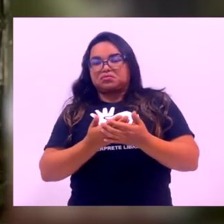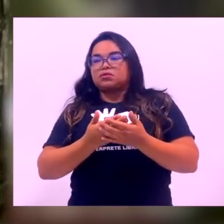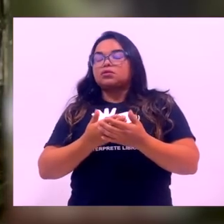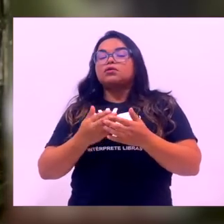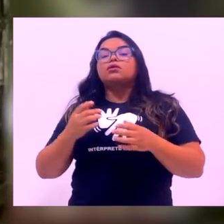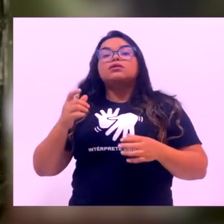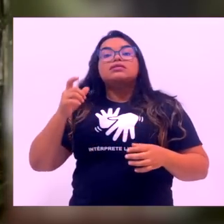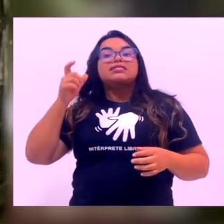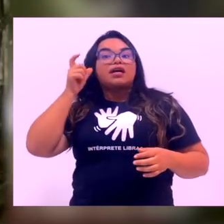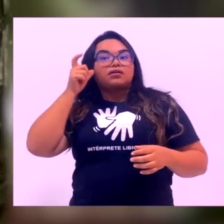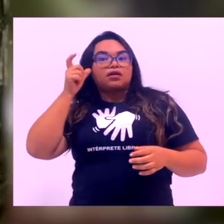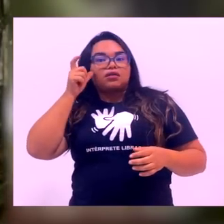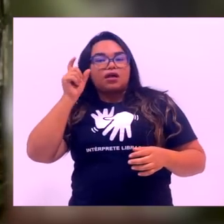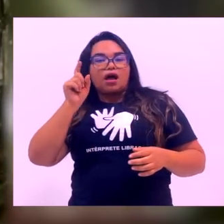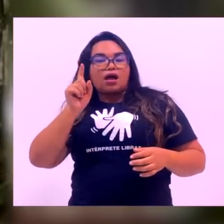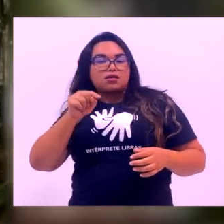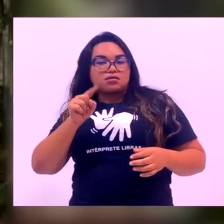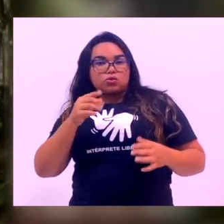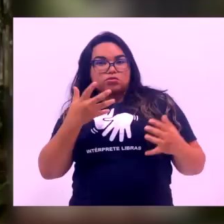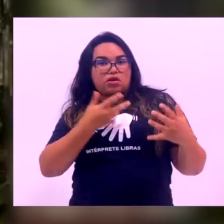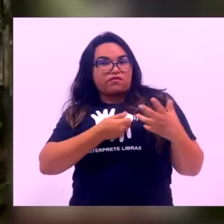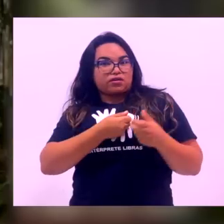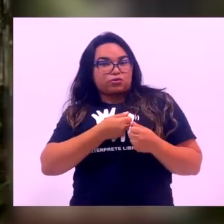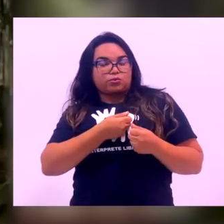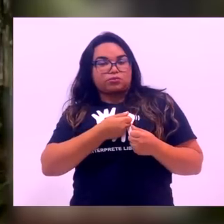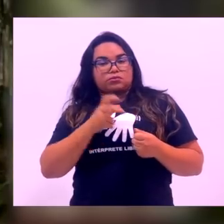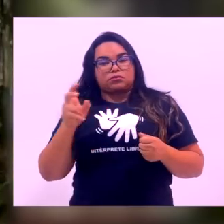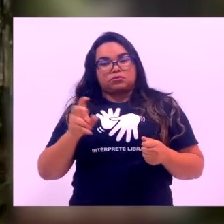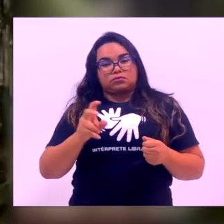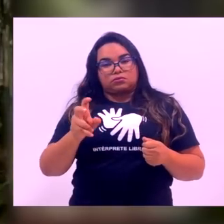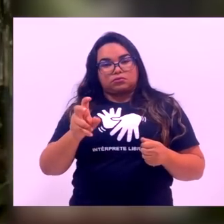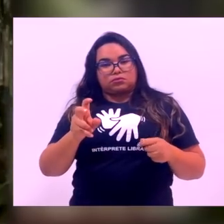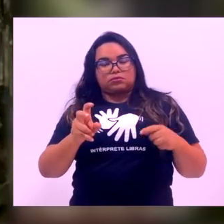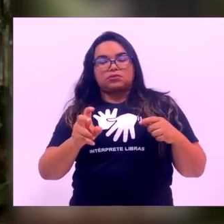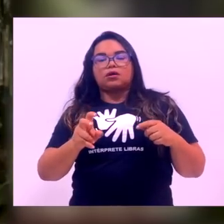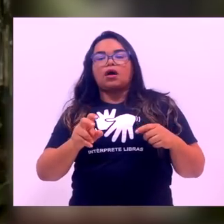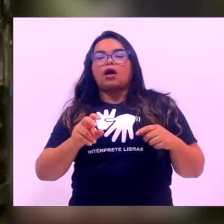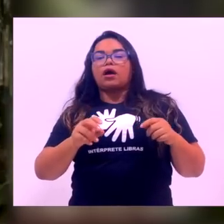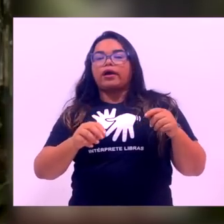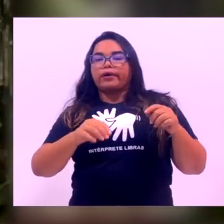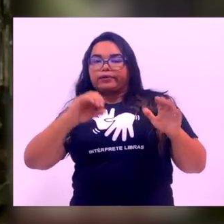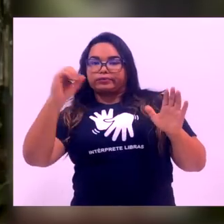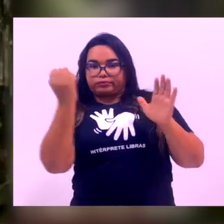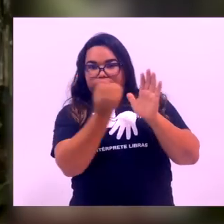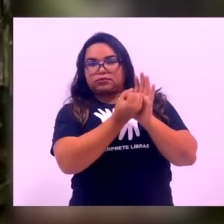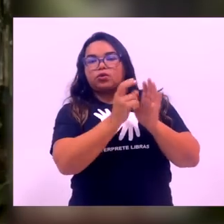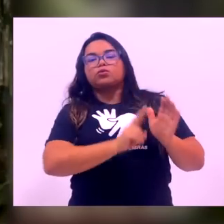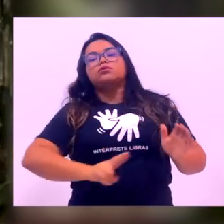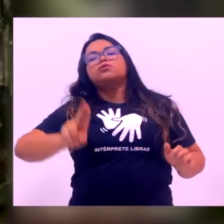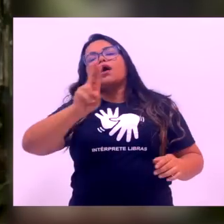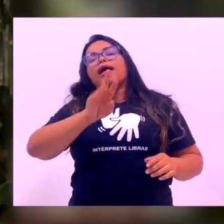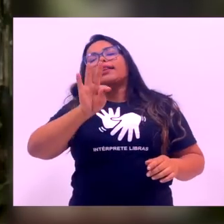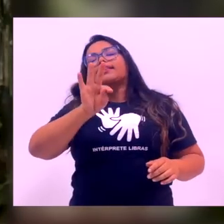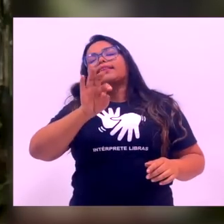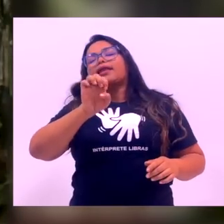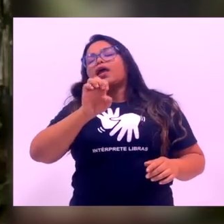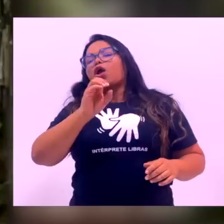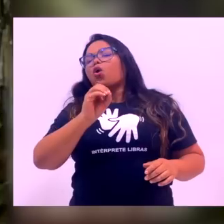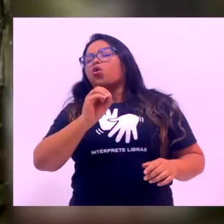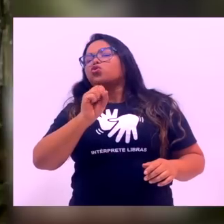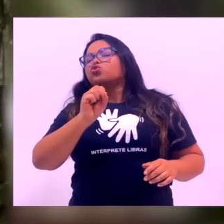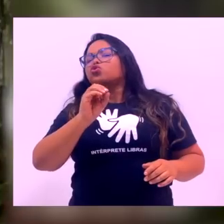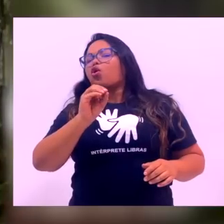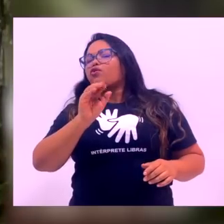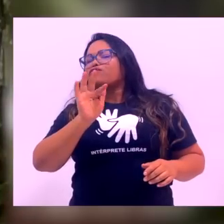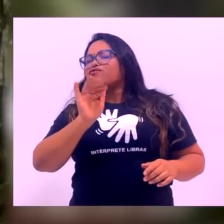o verbo, a serpente, o Salvador. Exatamente o mesmo símbolo é usado pela teosofia. Será que a teosofia